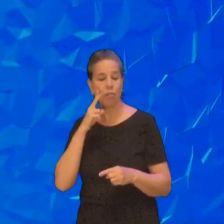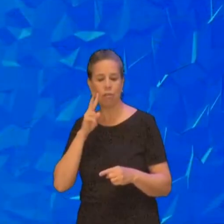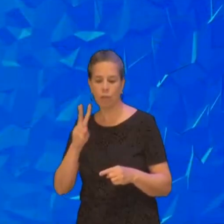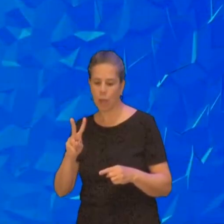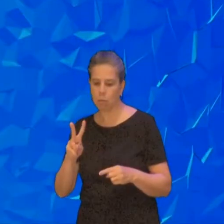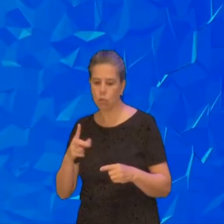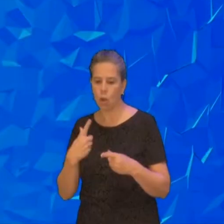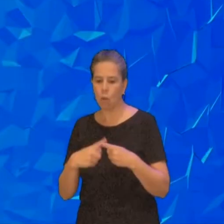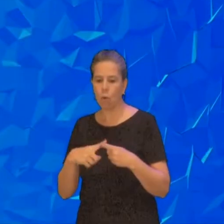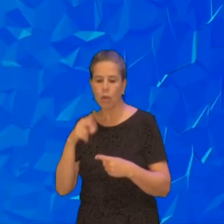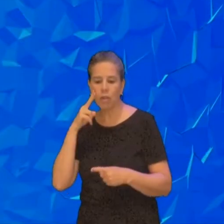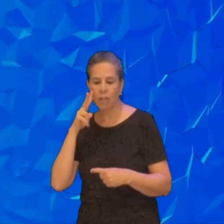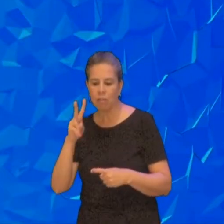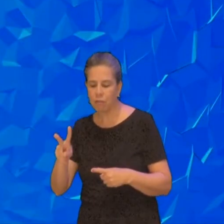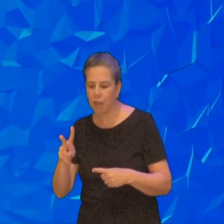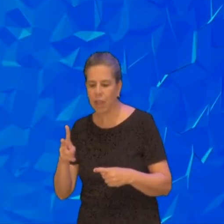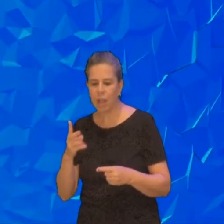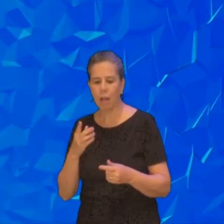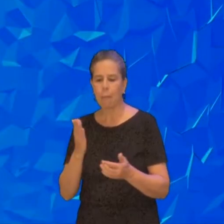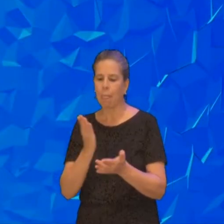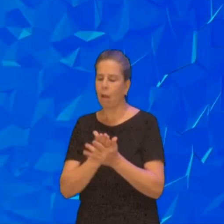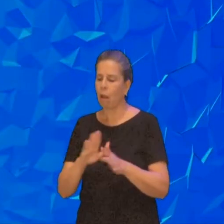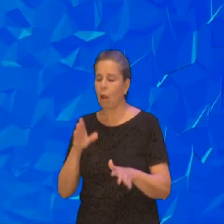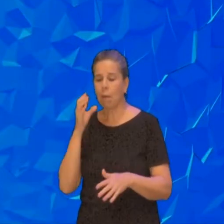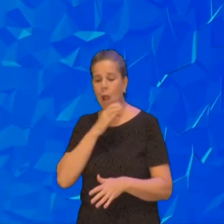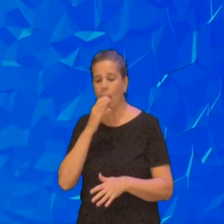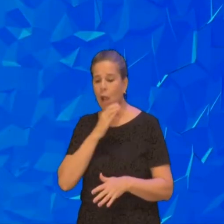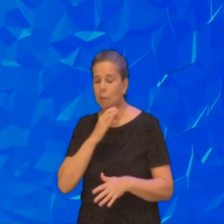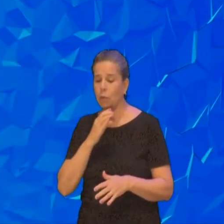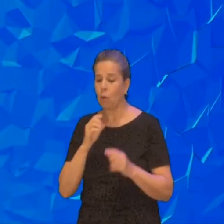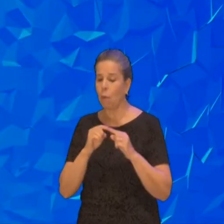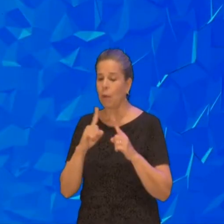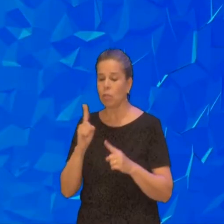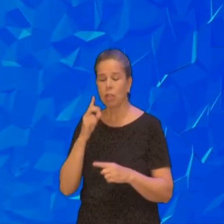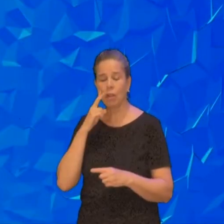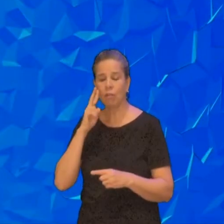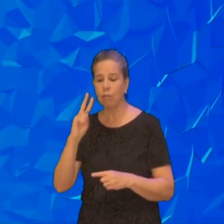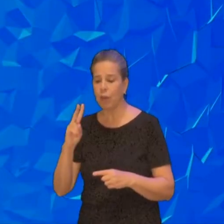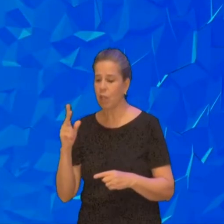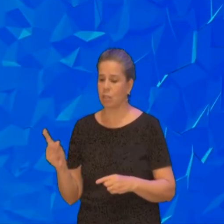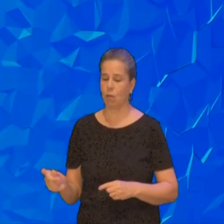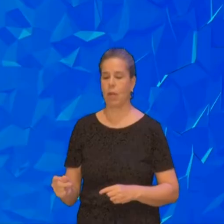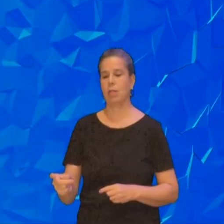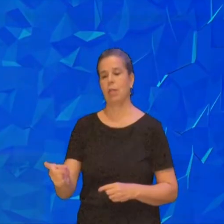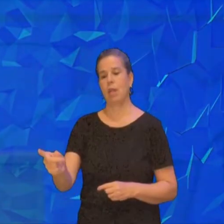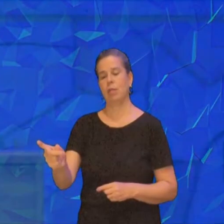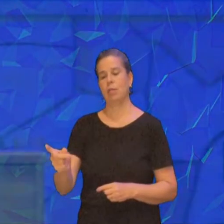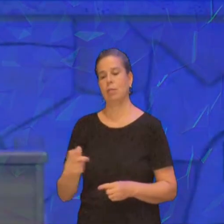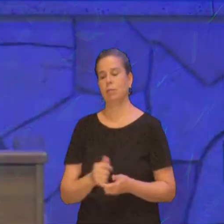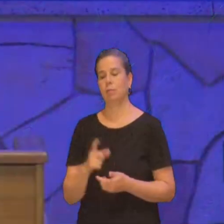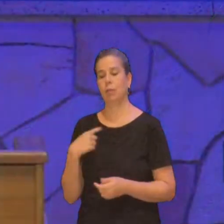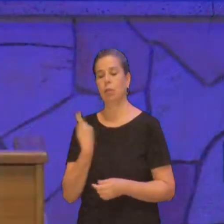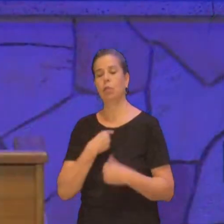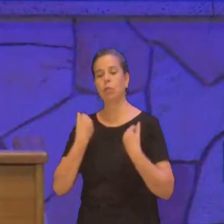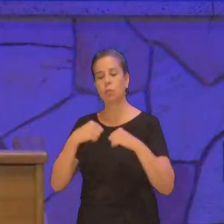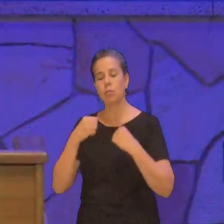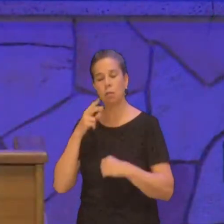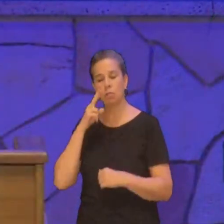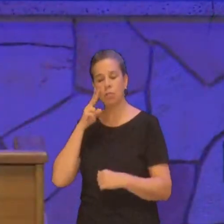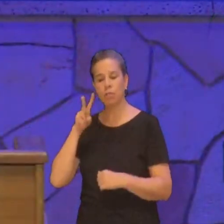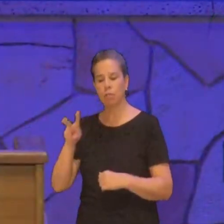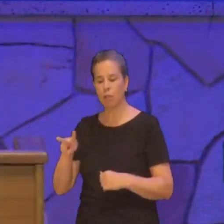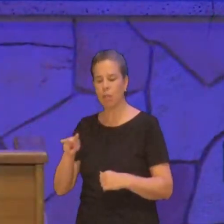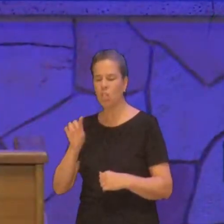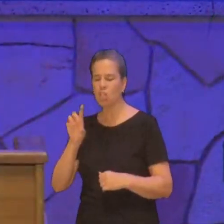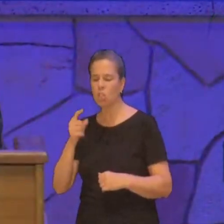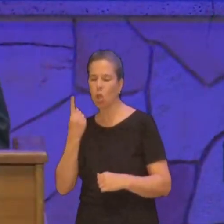são temporais e as que não se veem são eternas. Nós precisamos ver não só